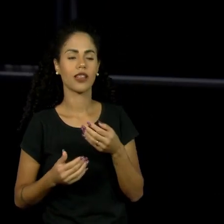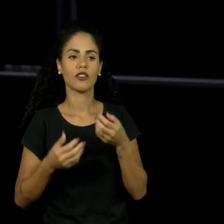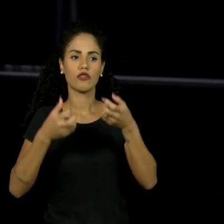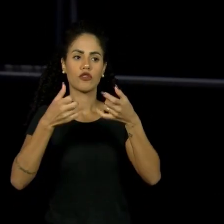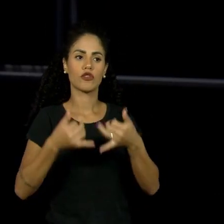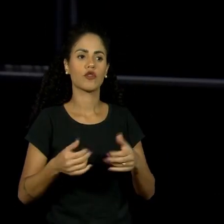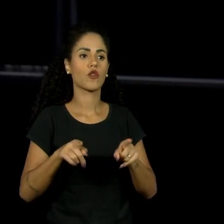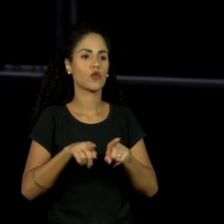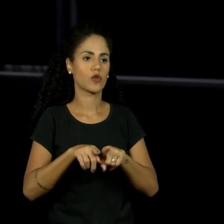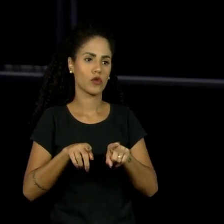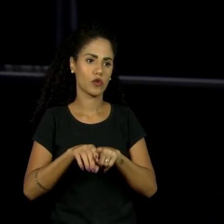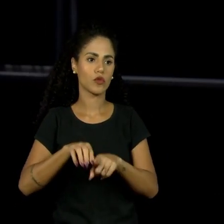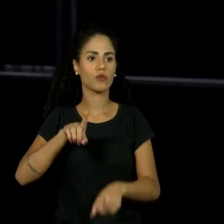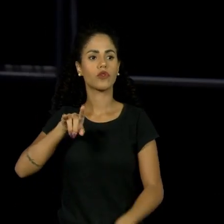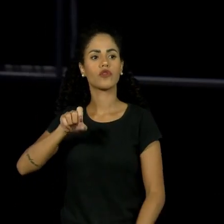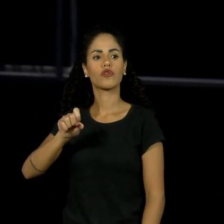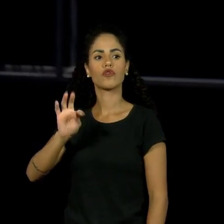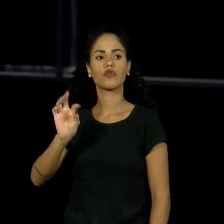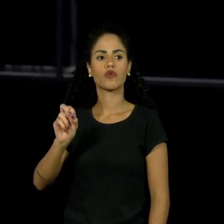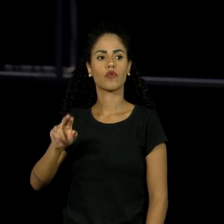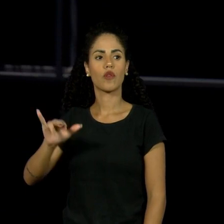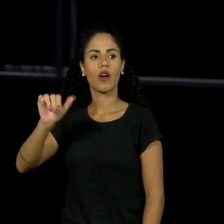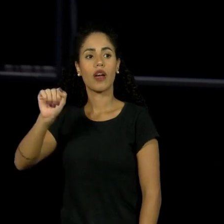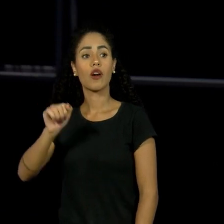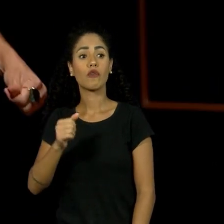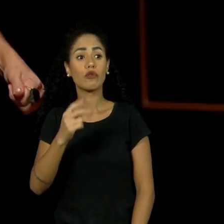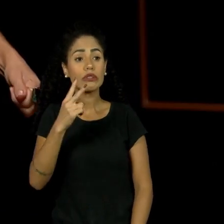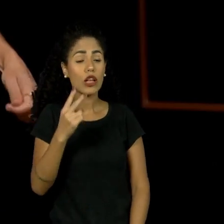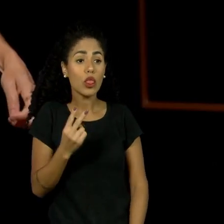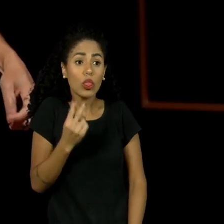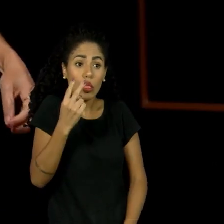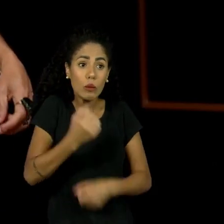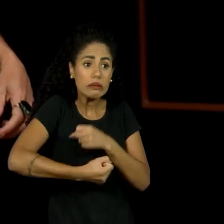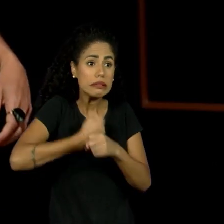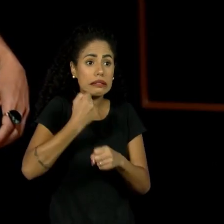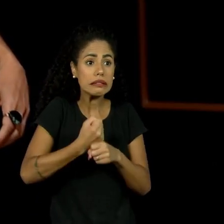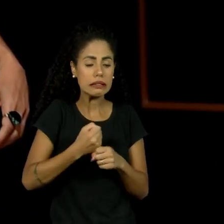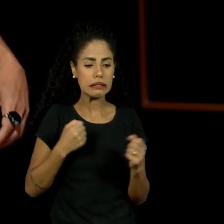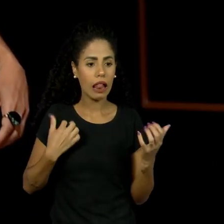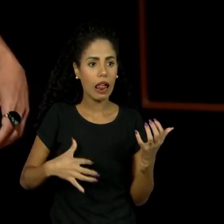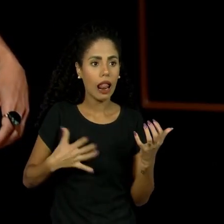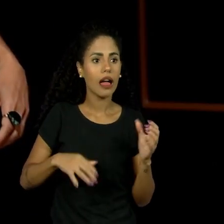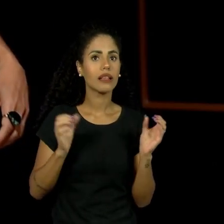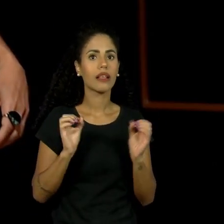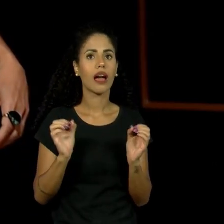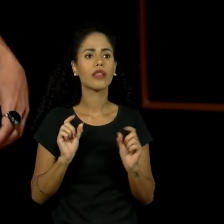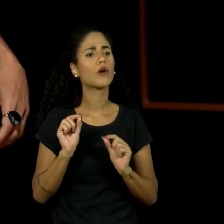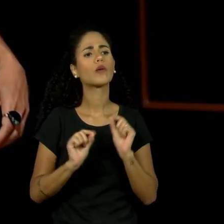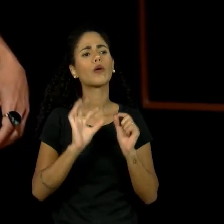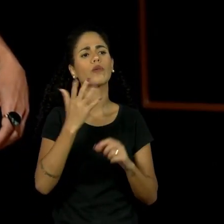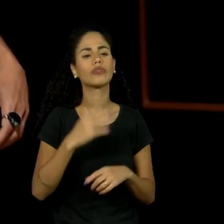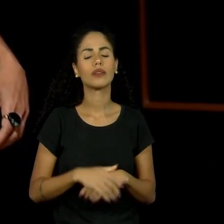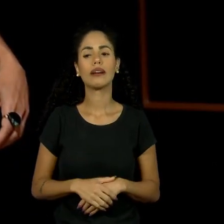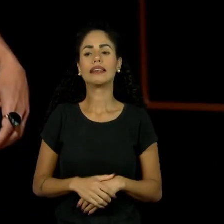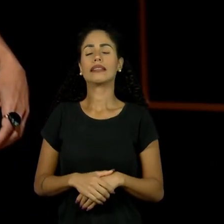da distonia focal. Você ficou 2 anos sem cantar. O que houve? Pois